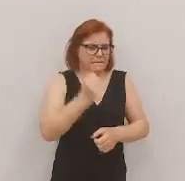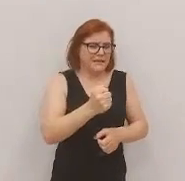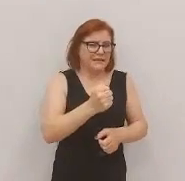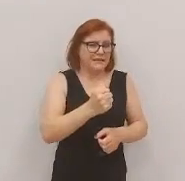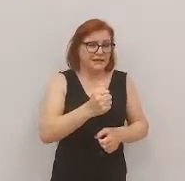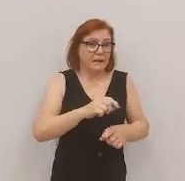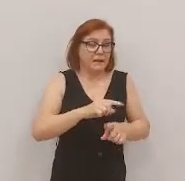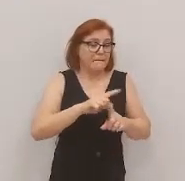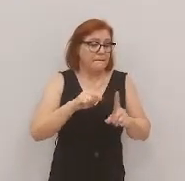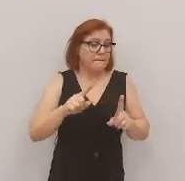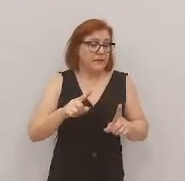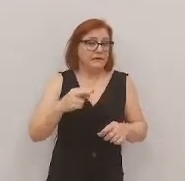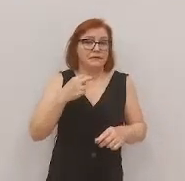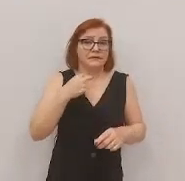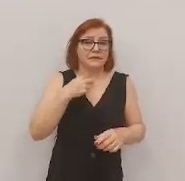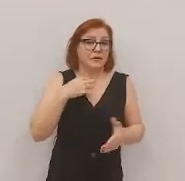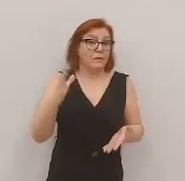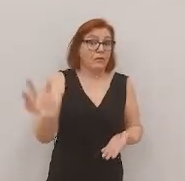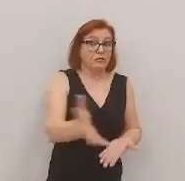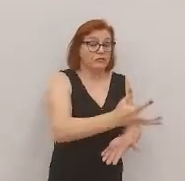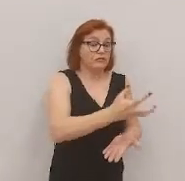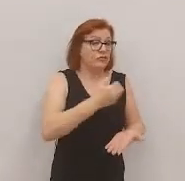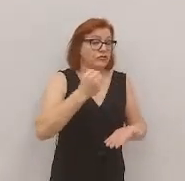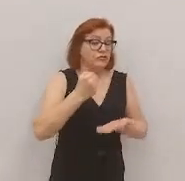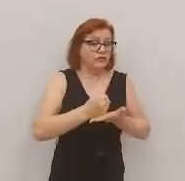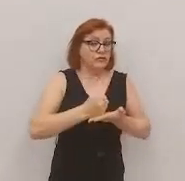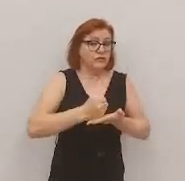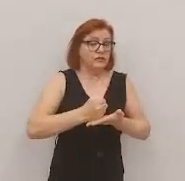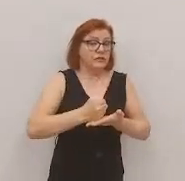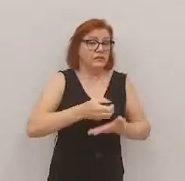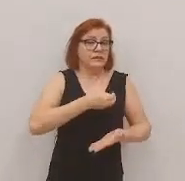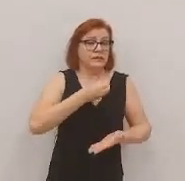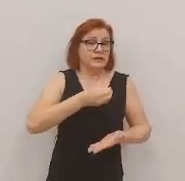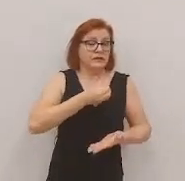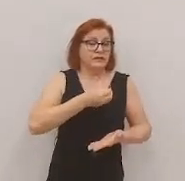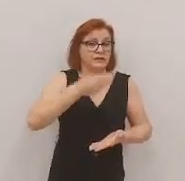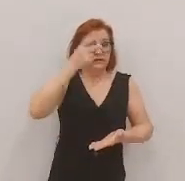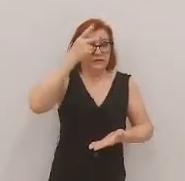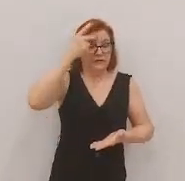Não, não pode. Não pode.